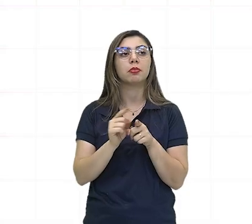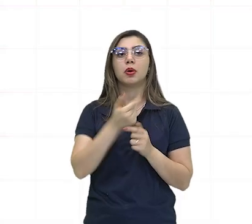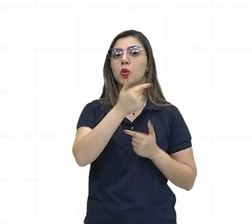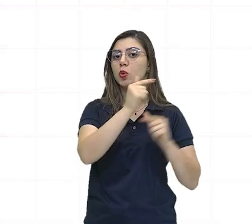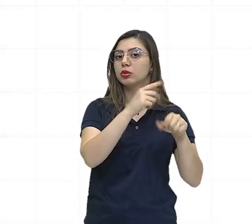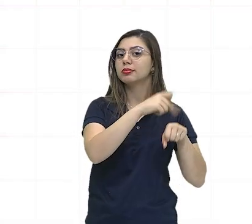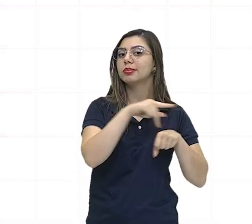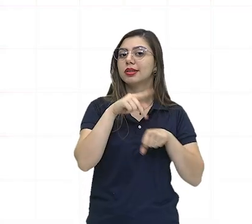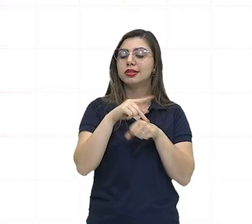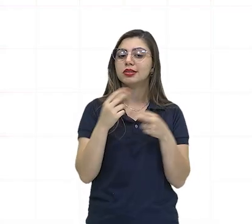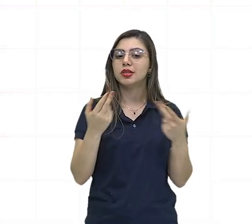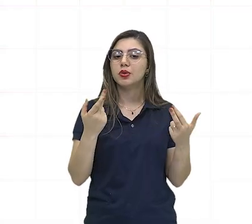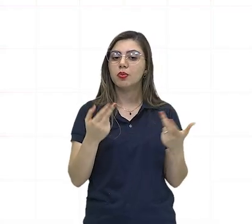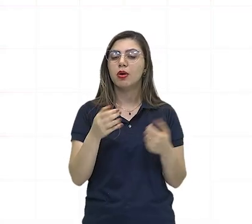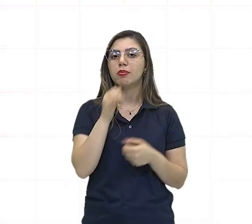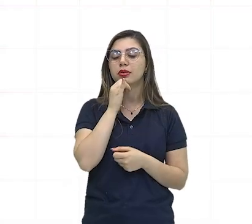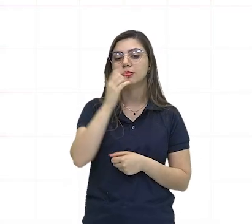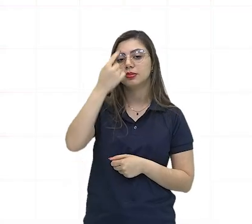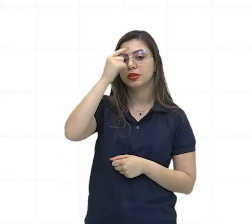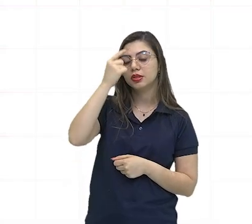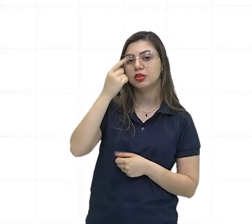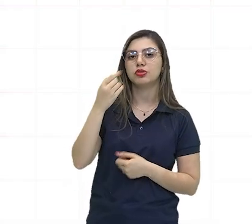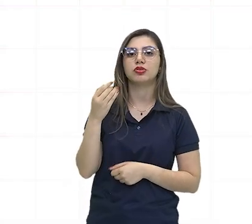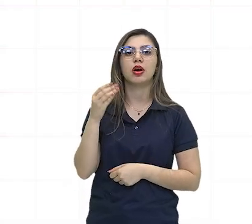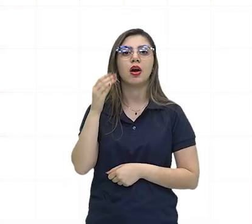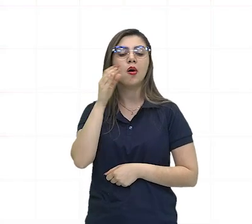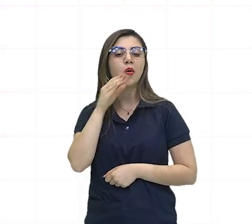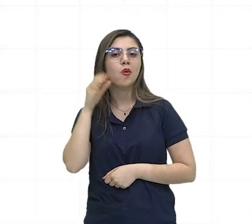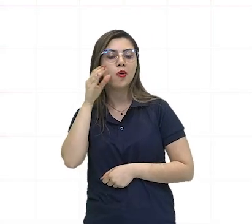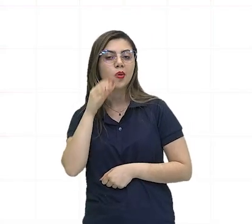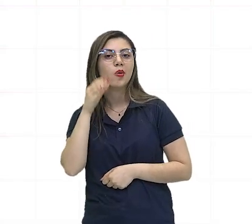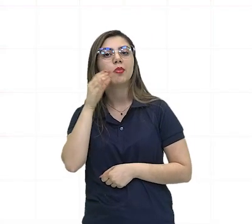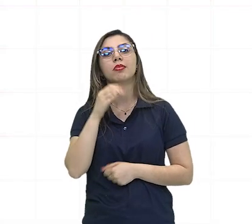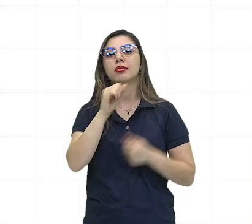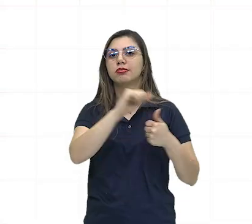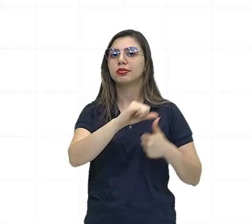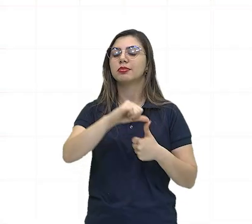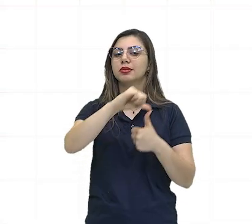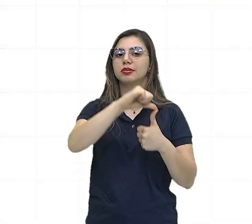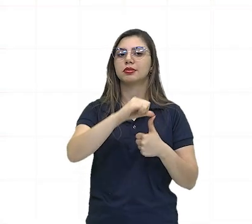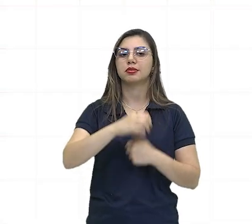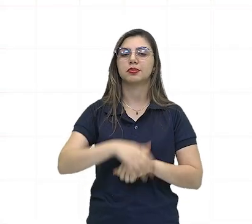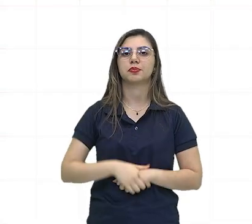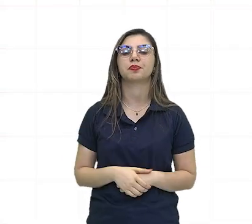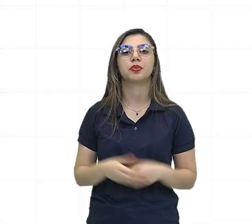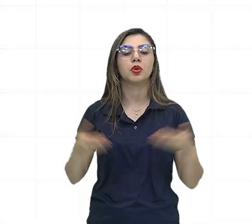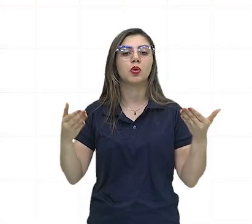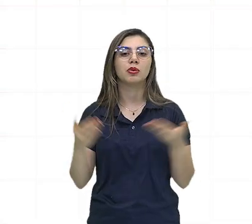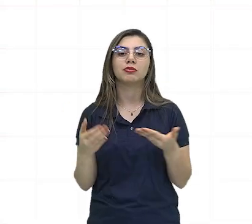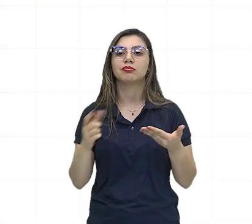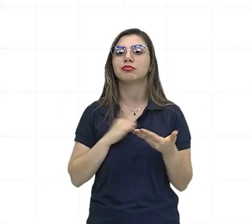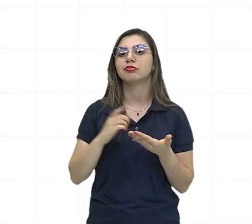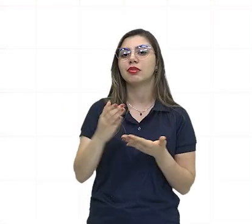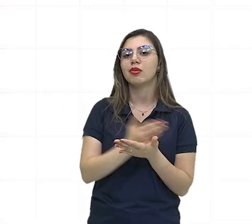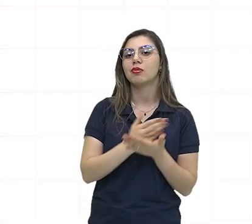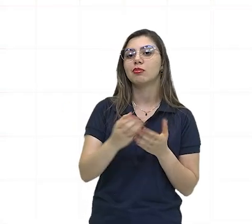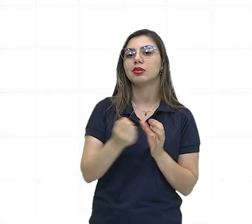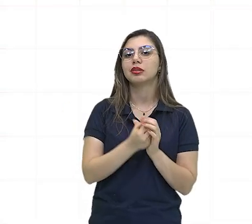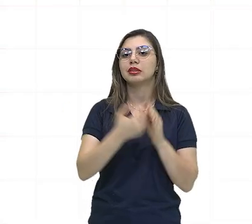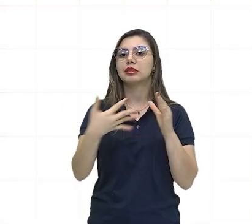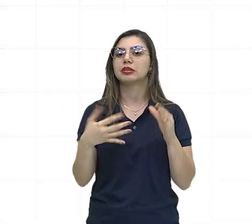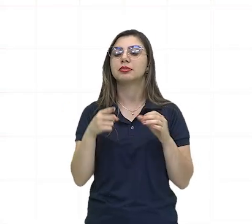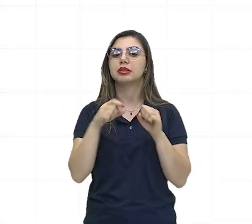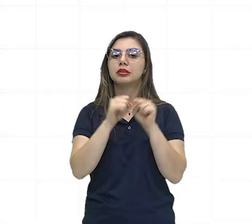também como a Índia, a Colômbia e na América Central. Atualmente, algumas características do